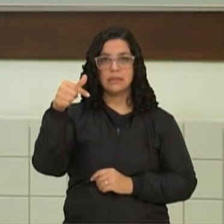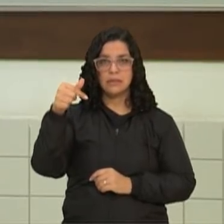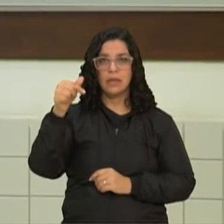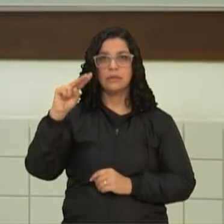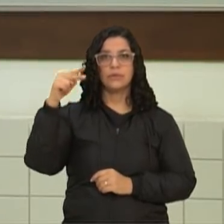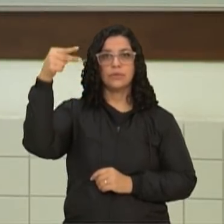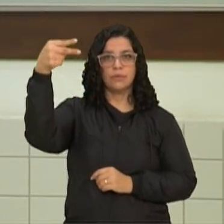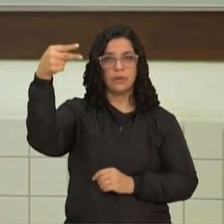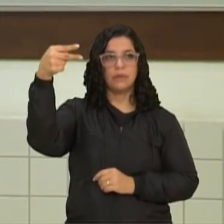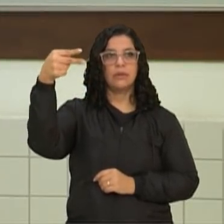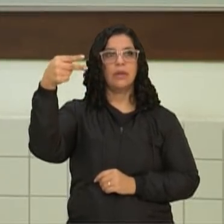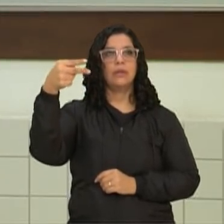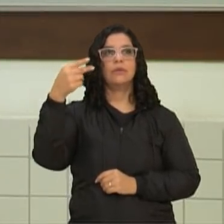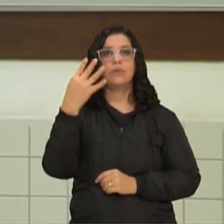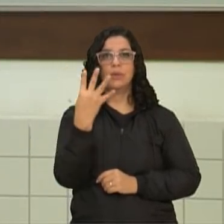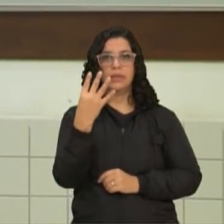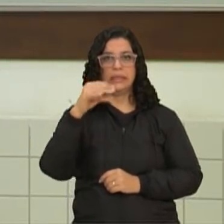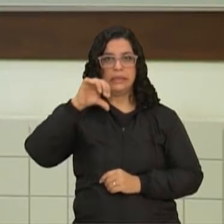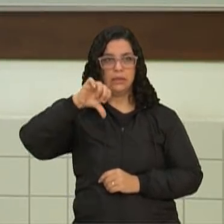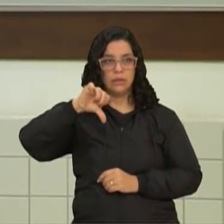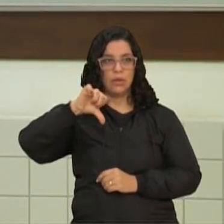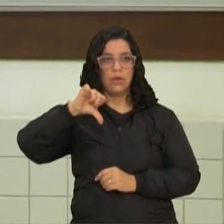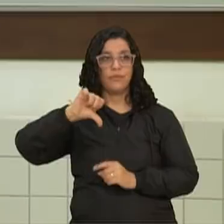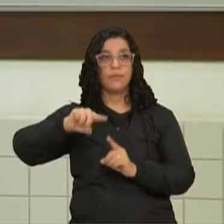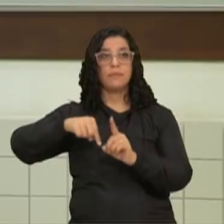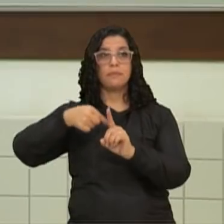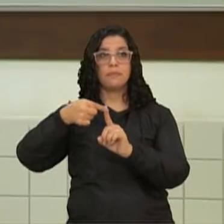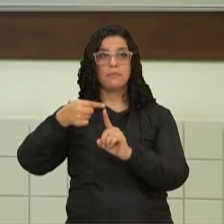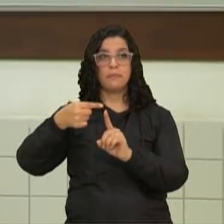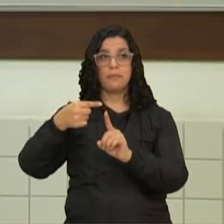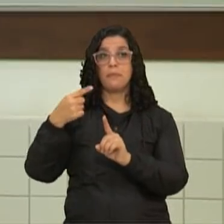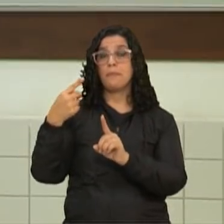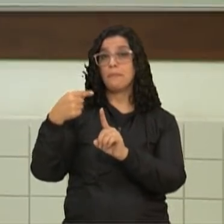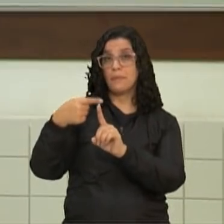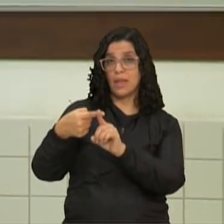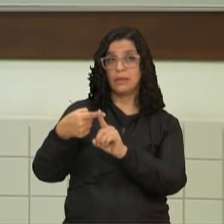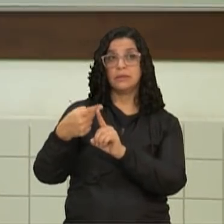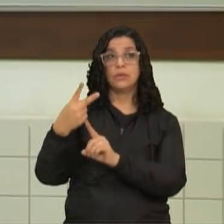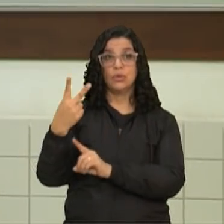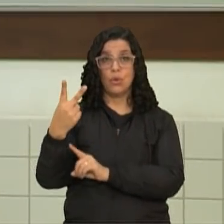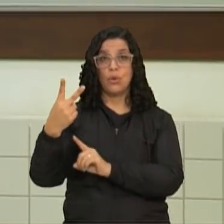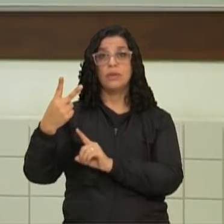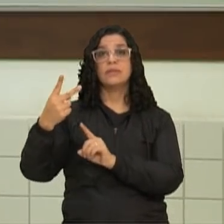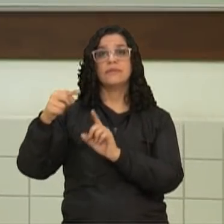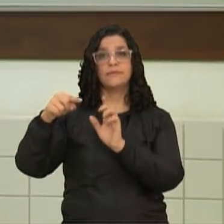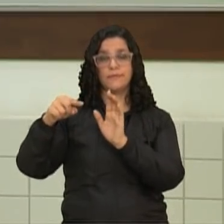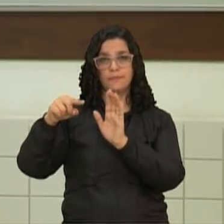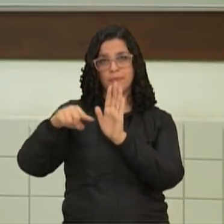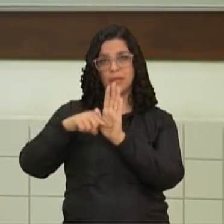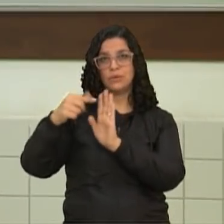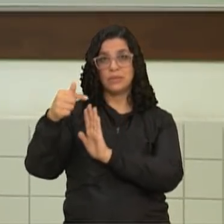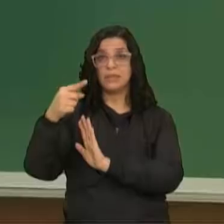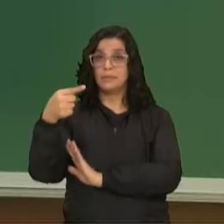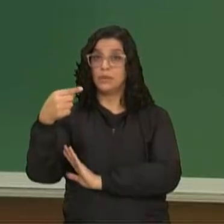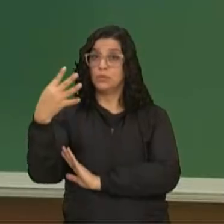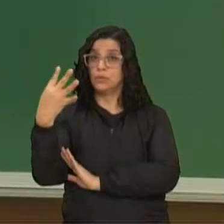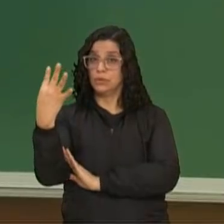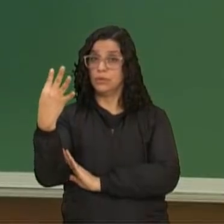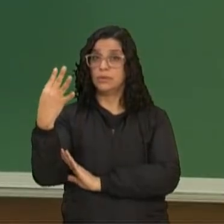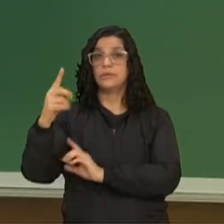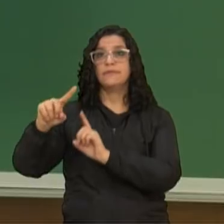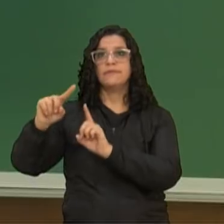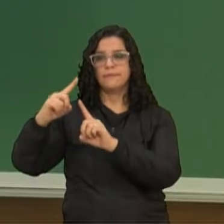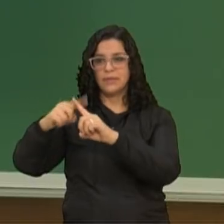notável, ficamos o primeiro ao quadrado, mais 2 vezes o primeiro, 2 vezes 7, menos 14,